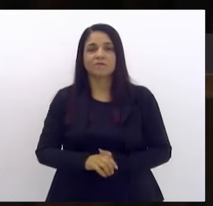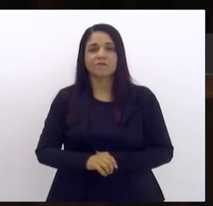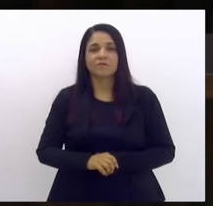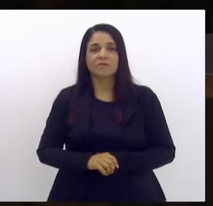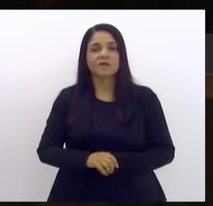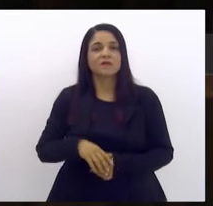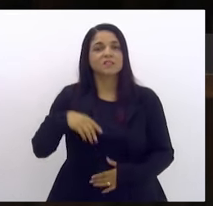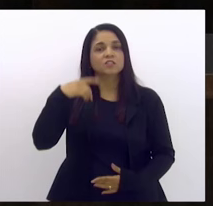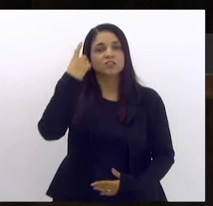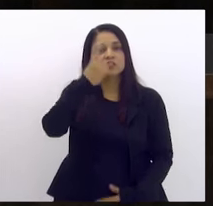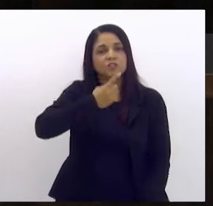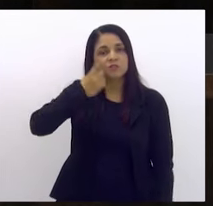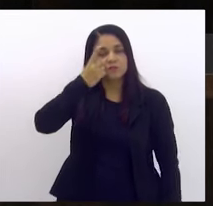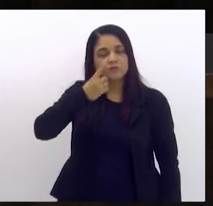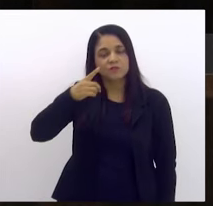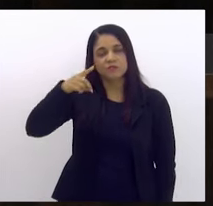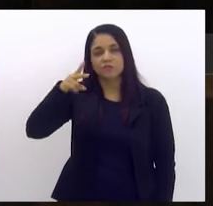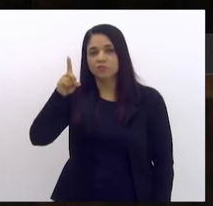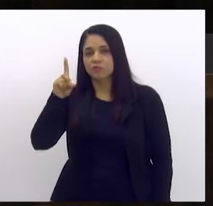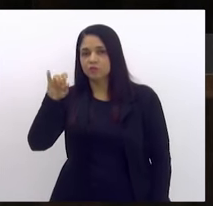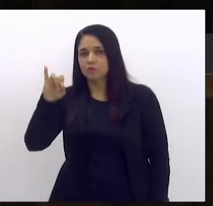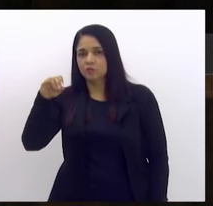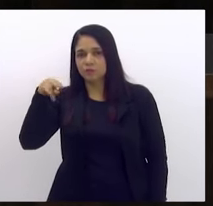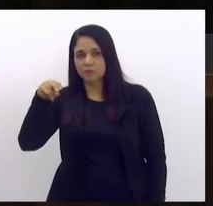nobre deputado, Dionísio Lins.